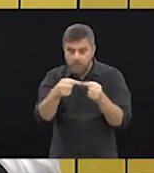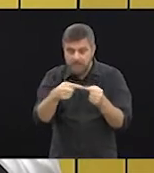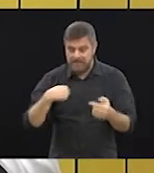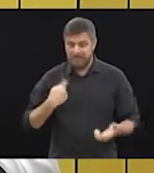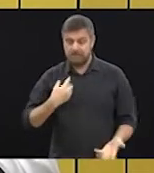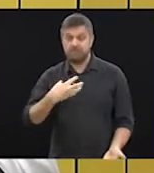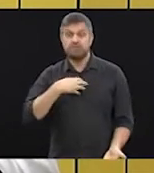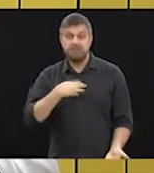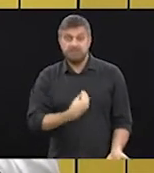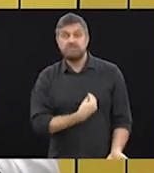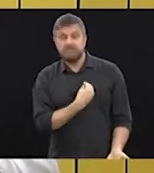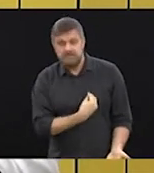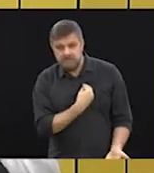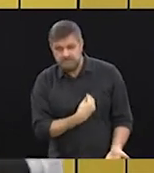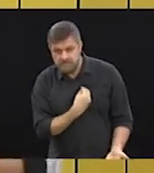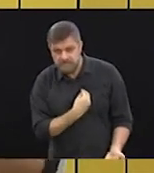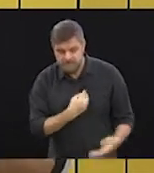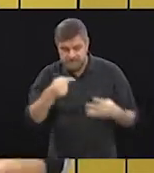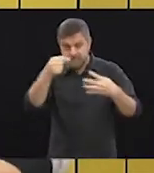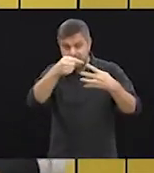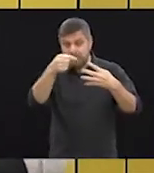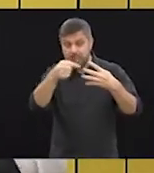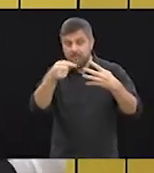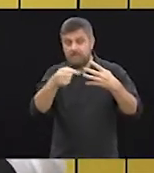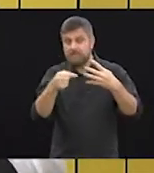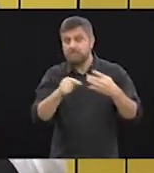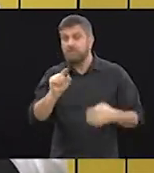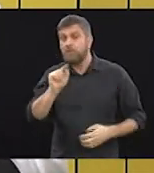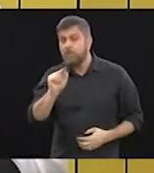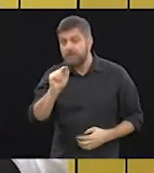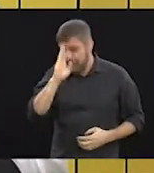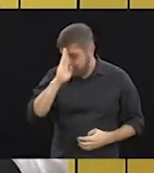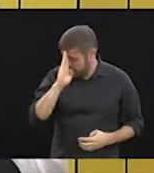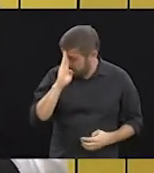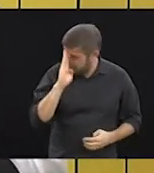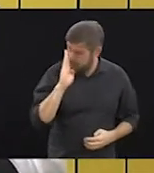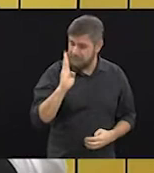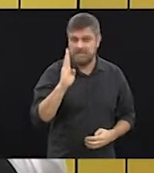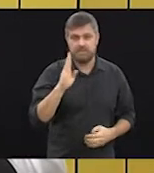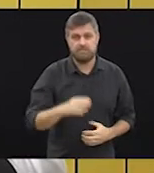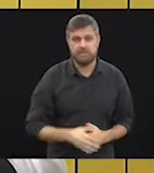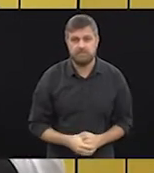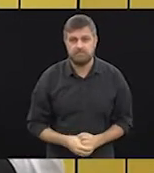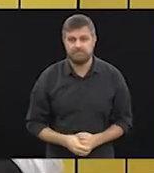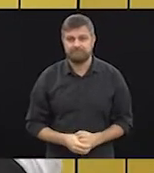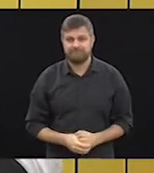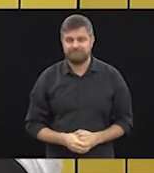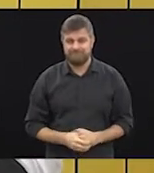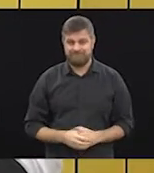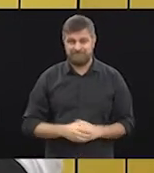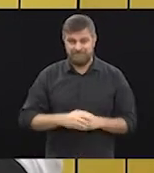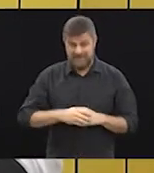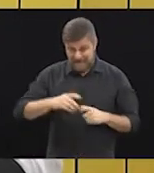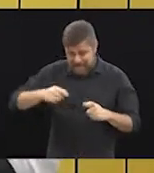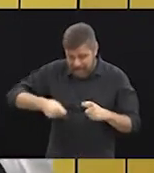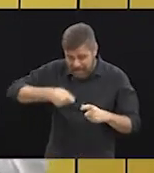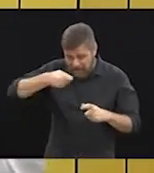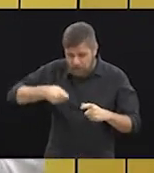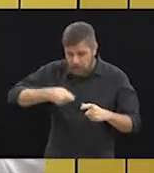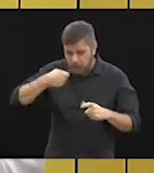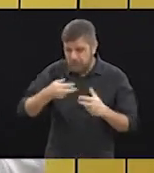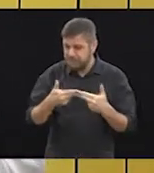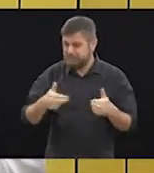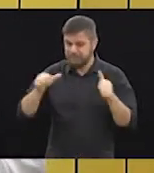relacionados ao nosso modo de vida. Entre os principais fatores responsáveis por esse cenário, nada agradável,